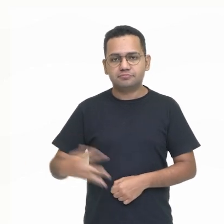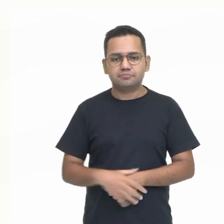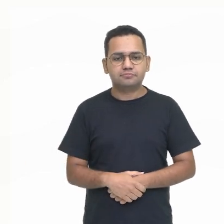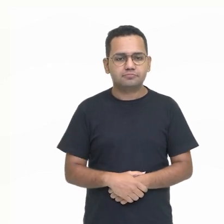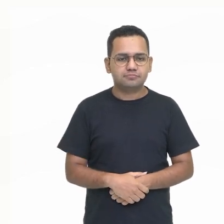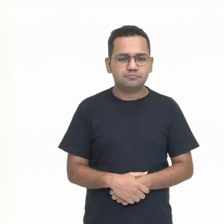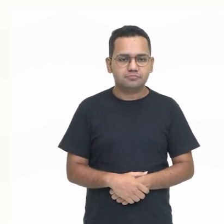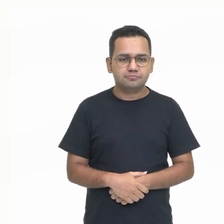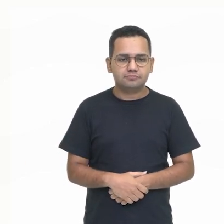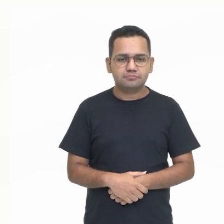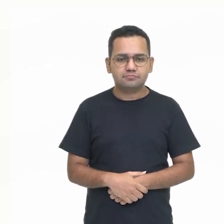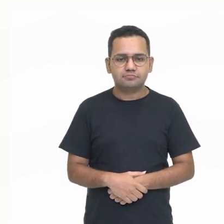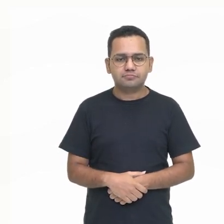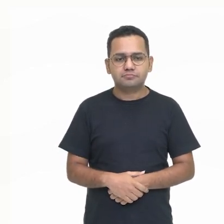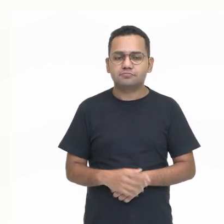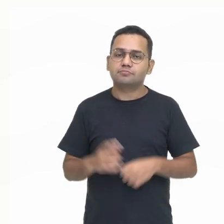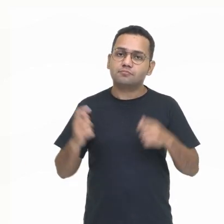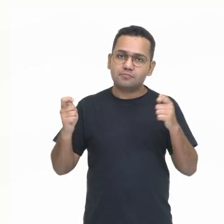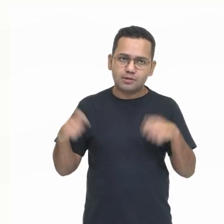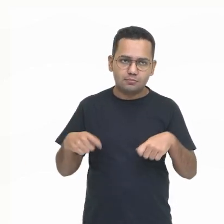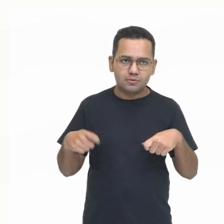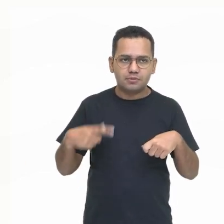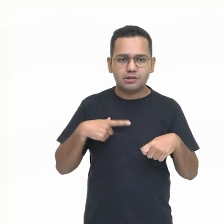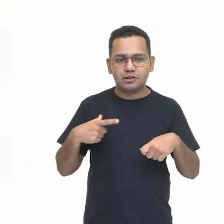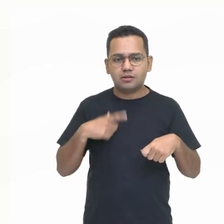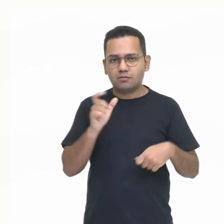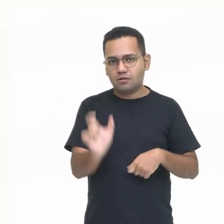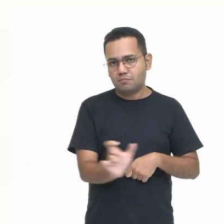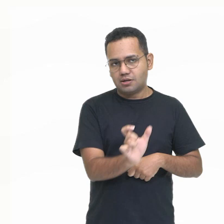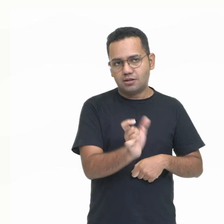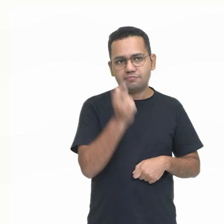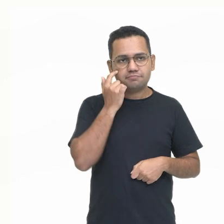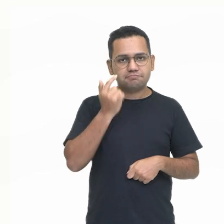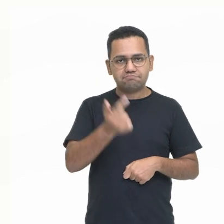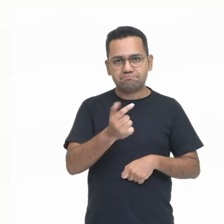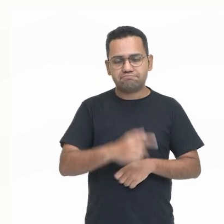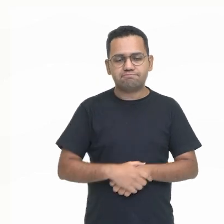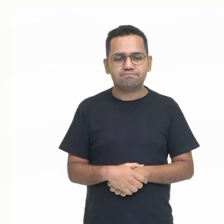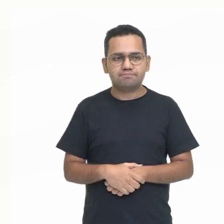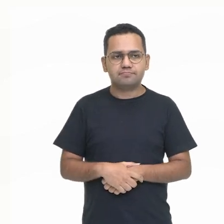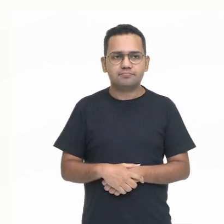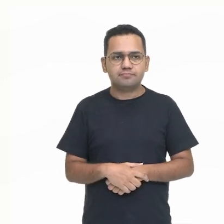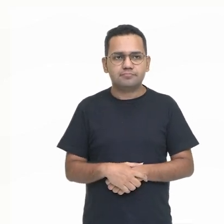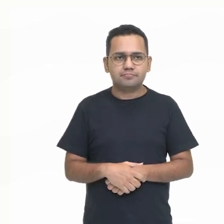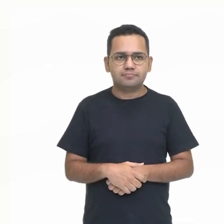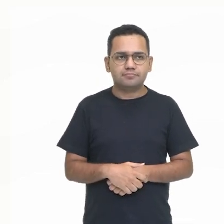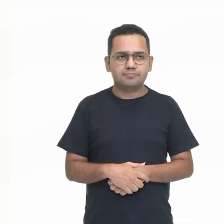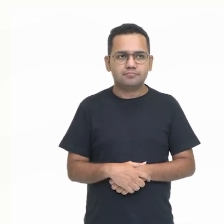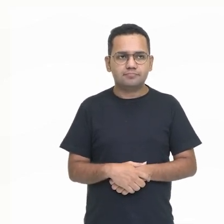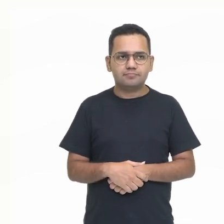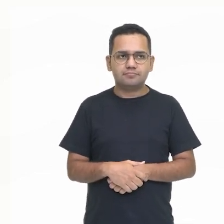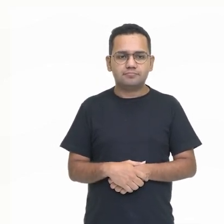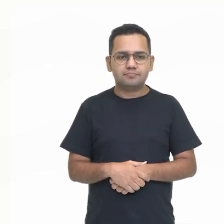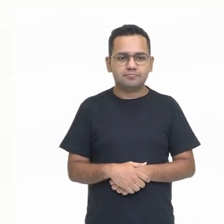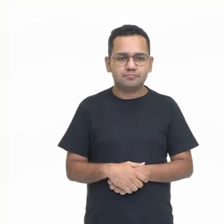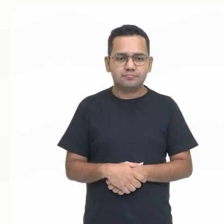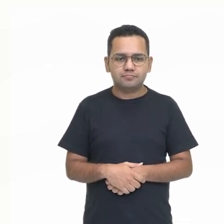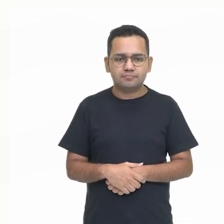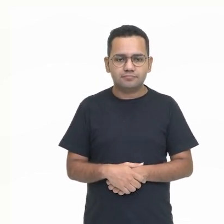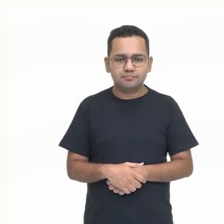Então são 24 anagramas para a palavra Apuí, tá? A gente pode listar todinhos, a gente vai encontrar os